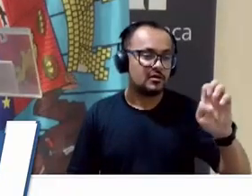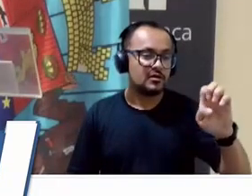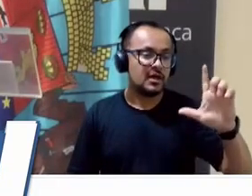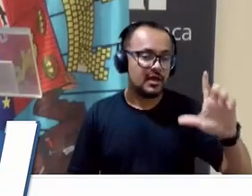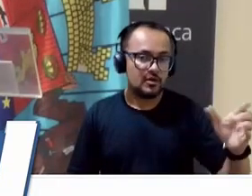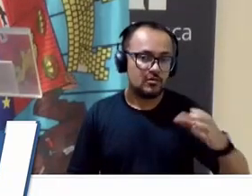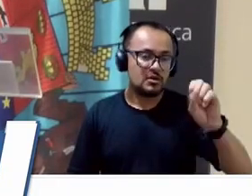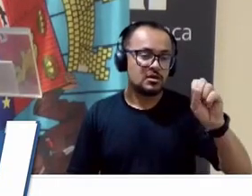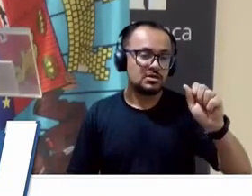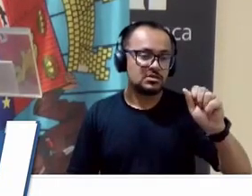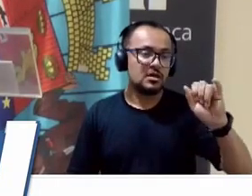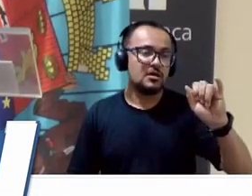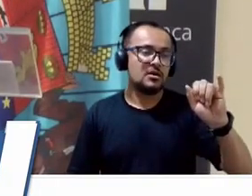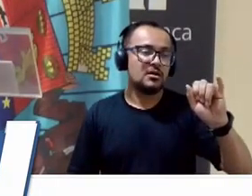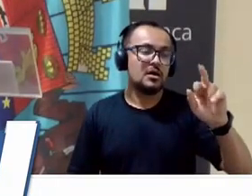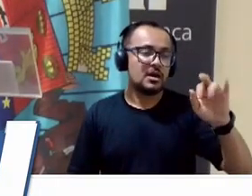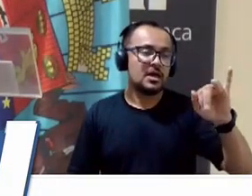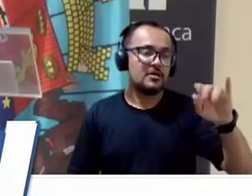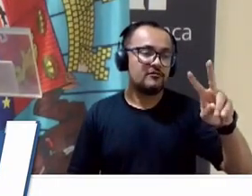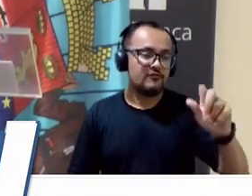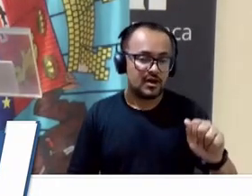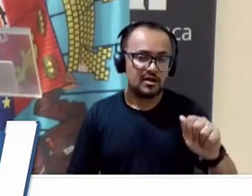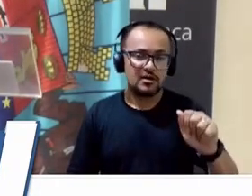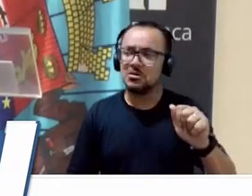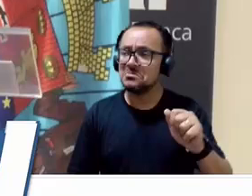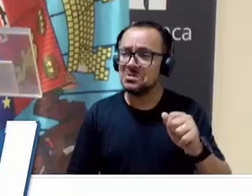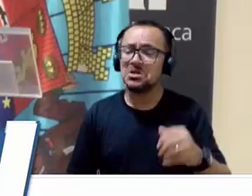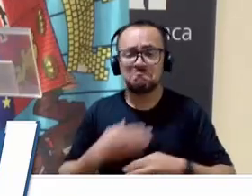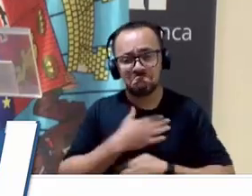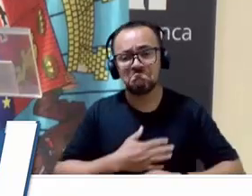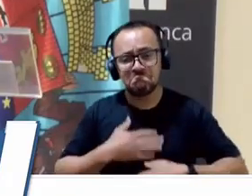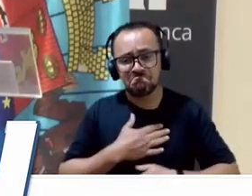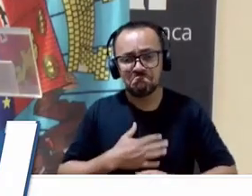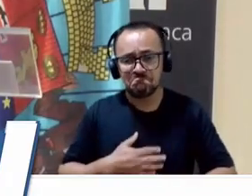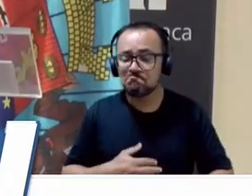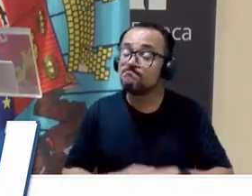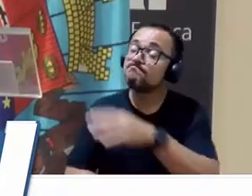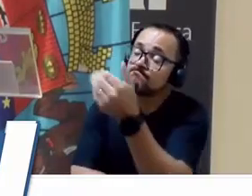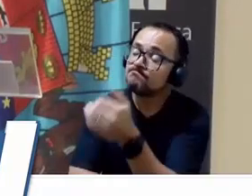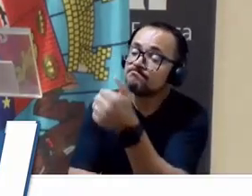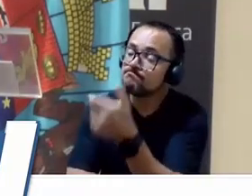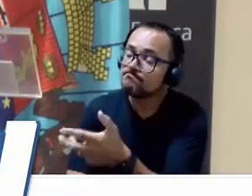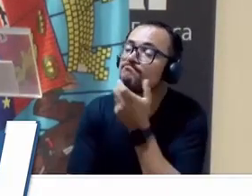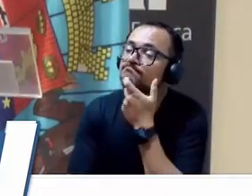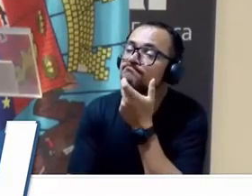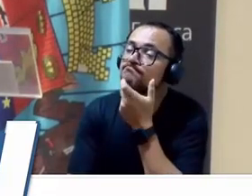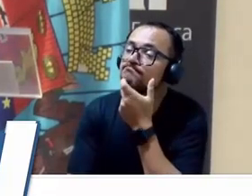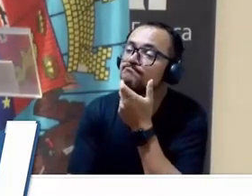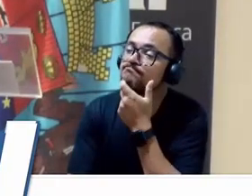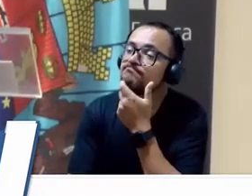atendeu todos os pedidos ele foi muito solícito me escutou escutou todos os os policiais civis que lá